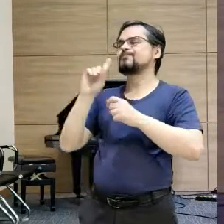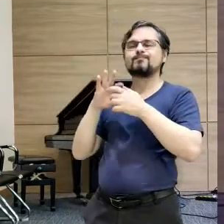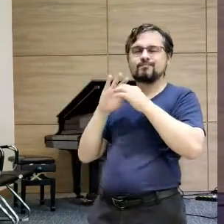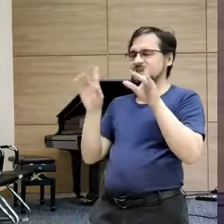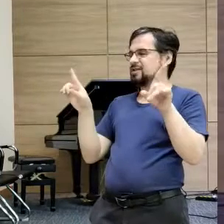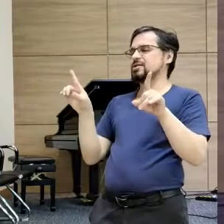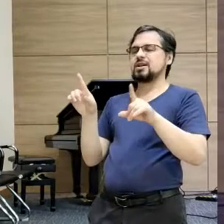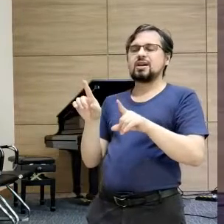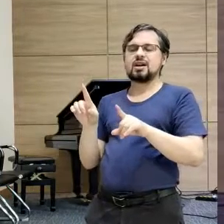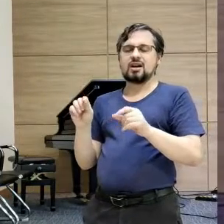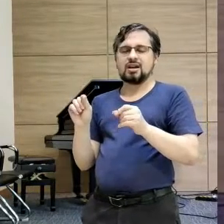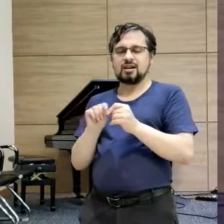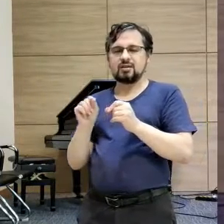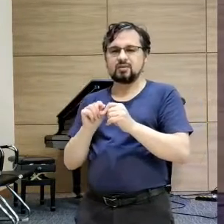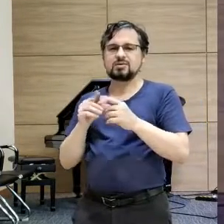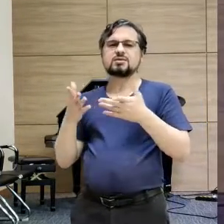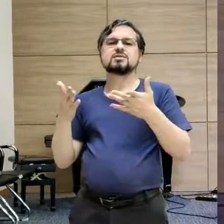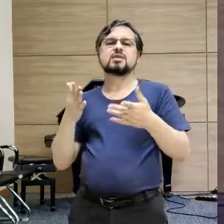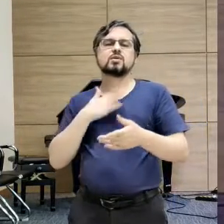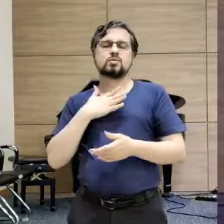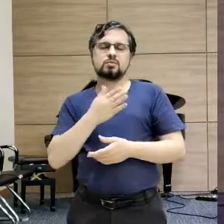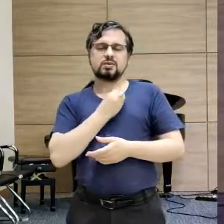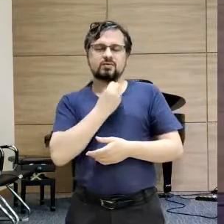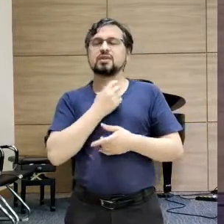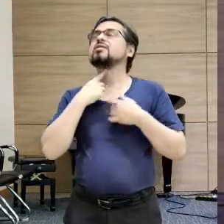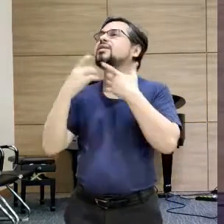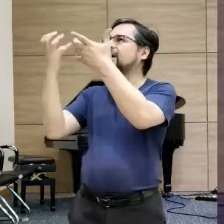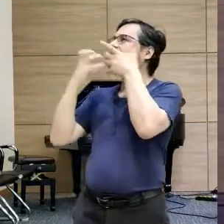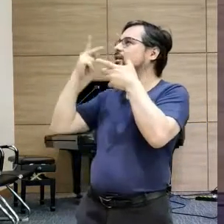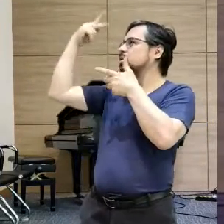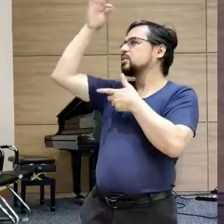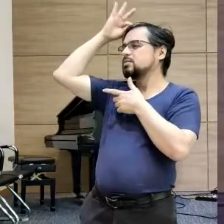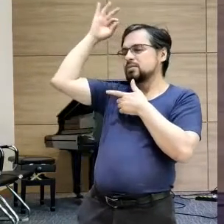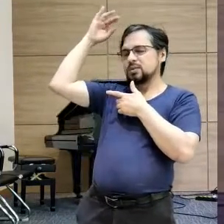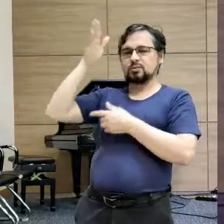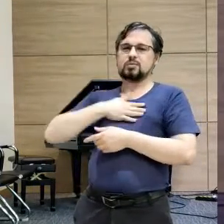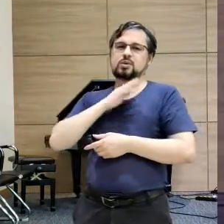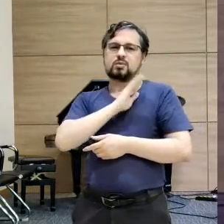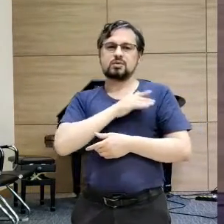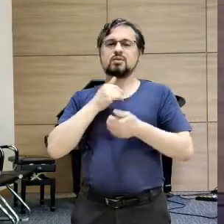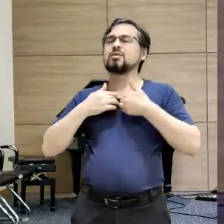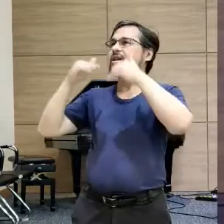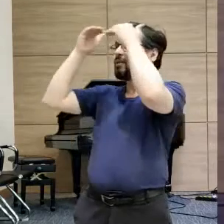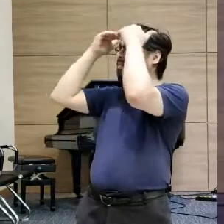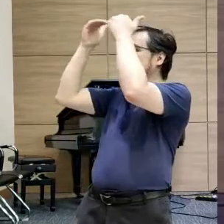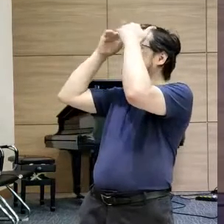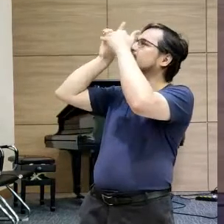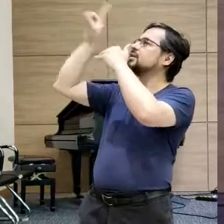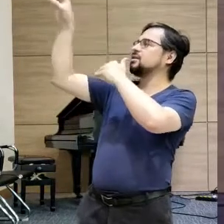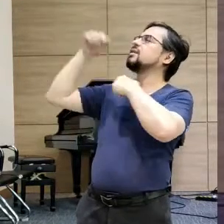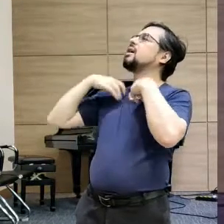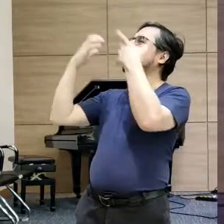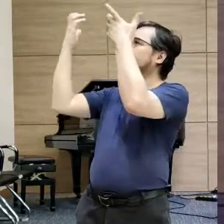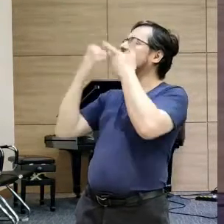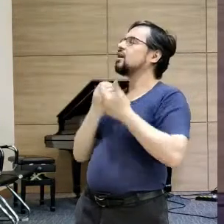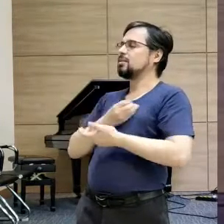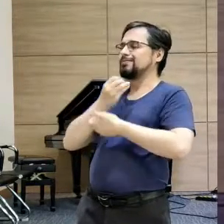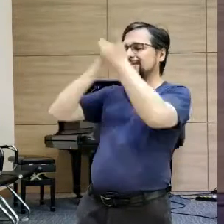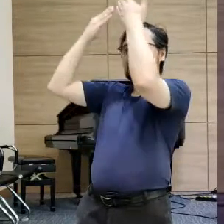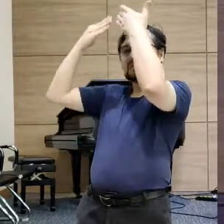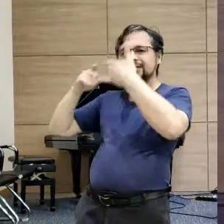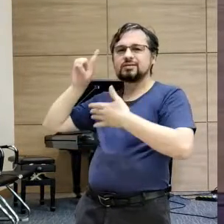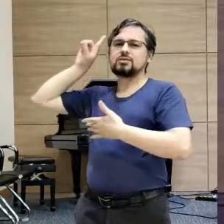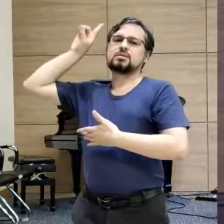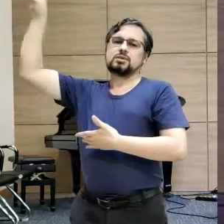comigo. Eu quero o teu Espírito no meu coração. Eu quero te obedecer. Quero estar na tua presença.